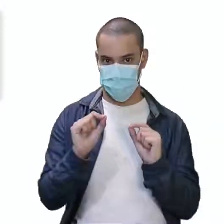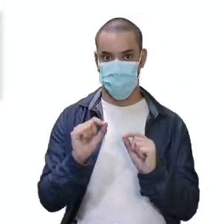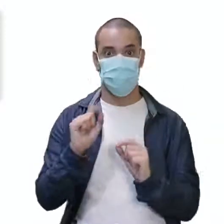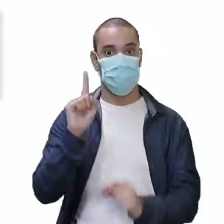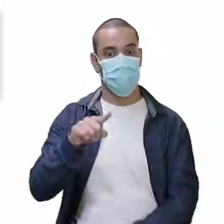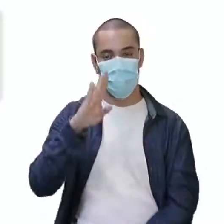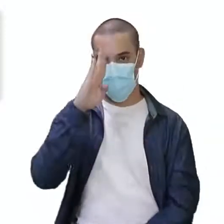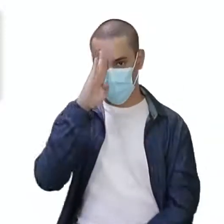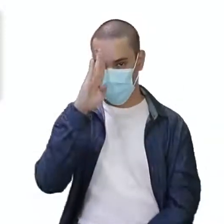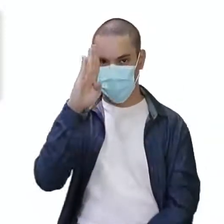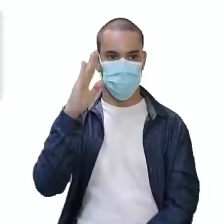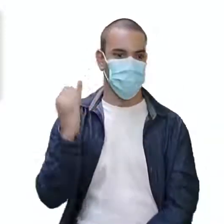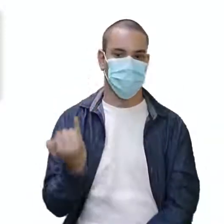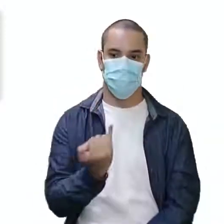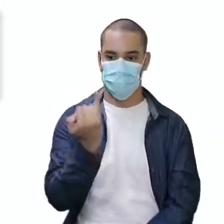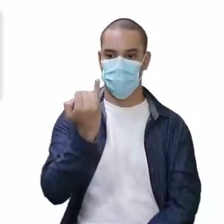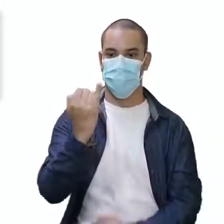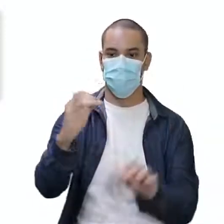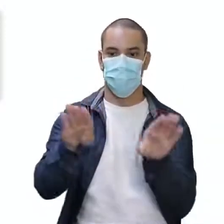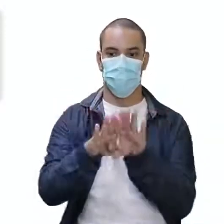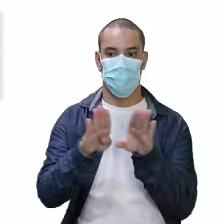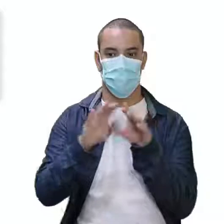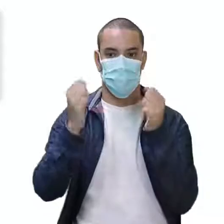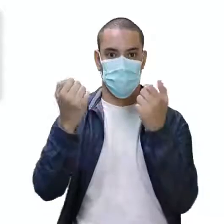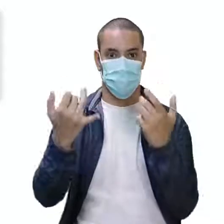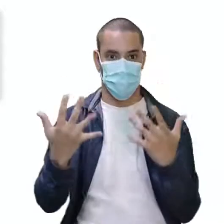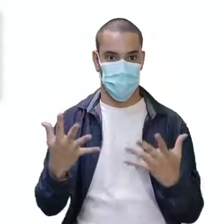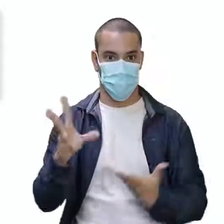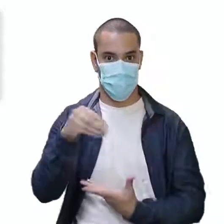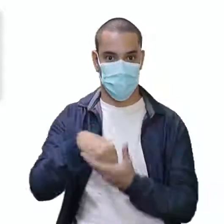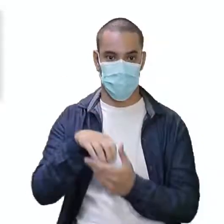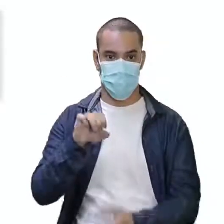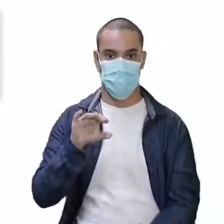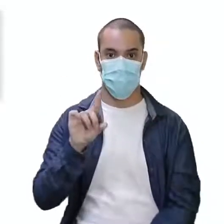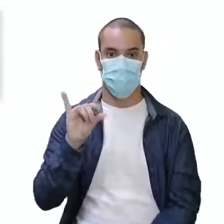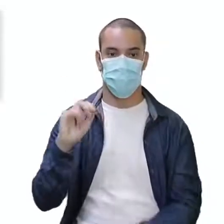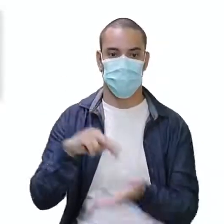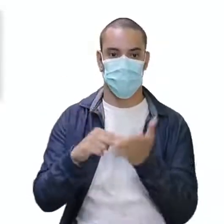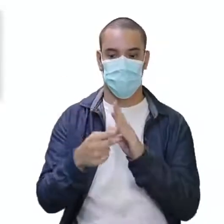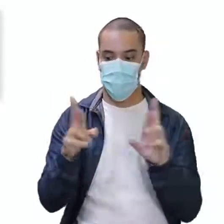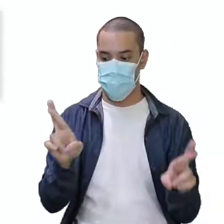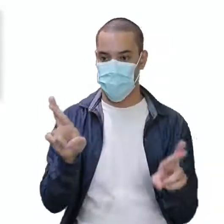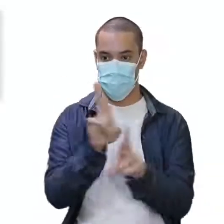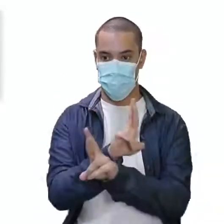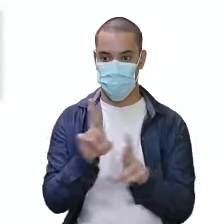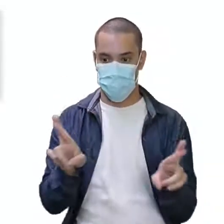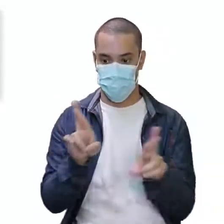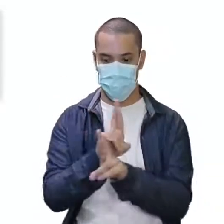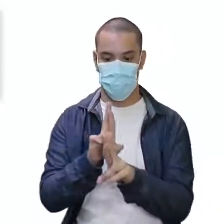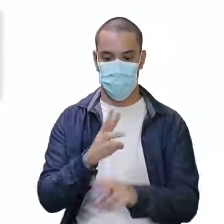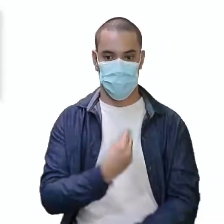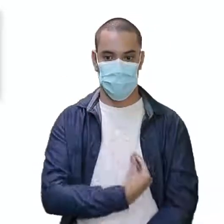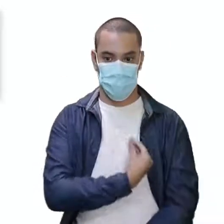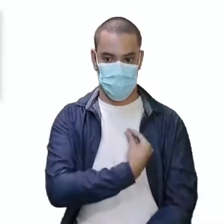tópico importantíssimo também quando a gente fala de ecologia, tá? São as relações que